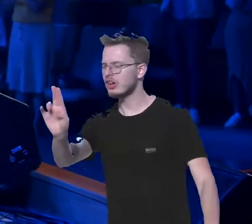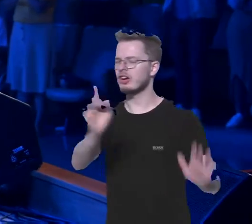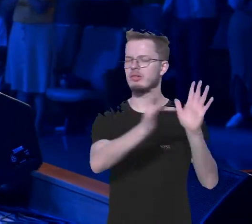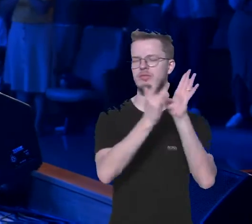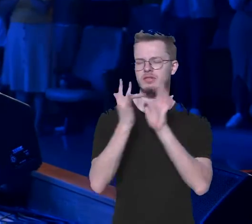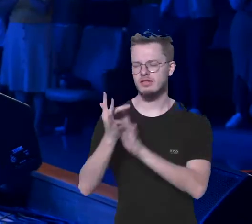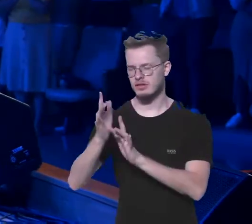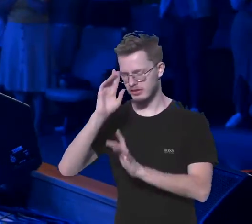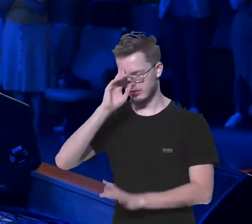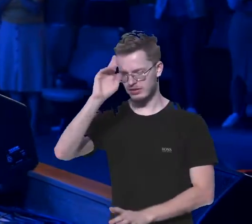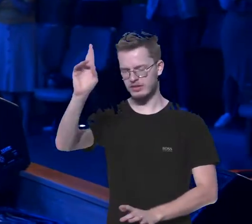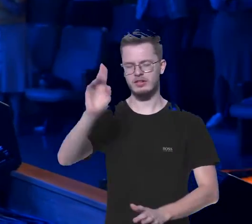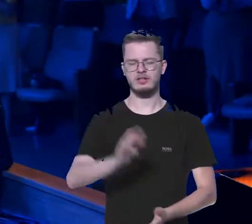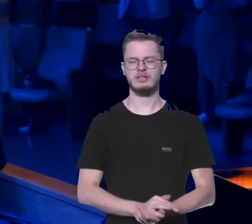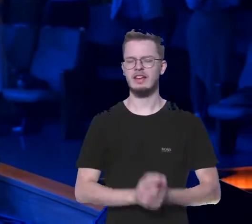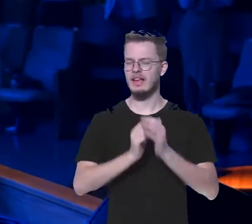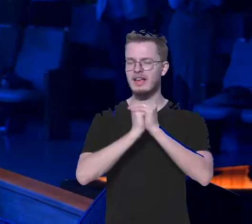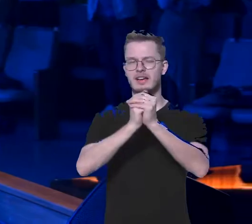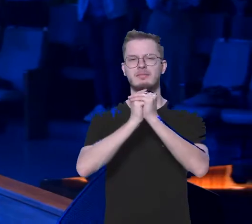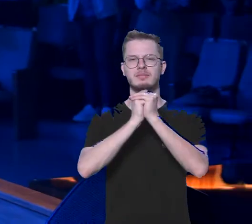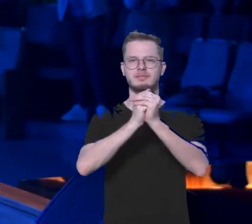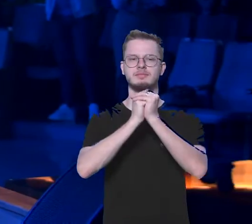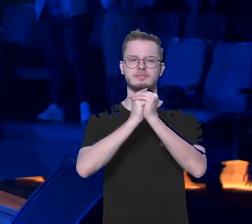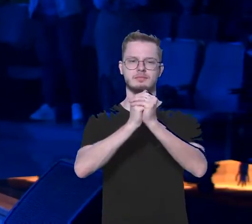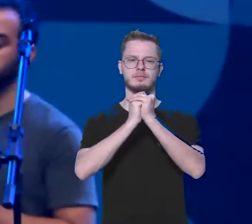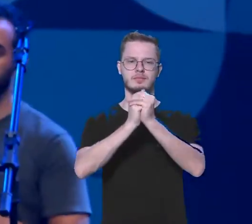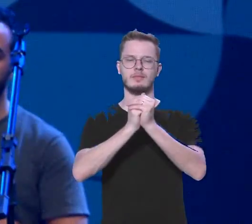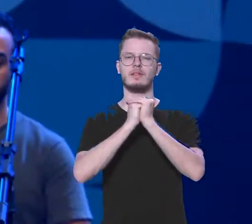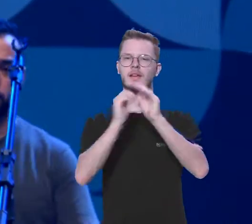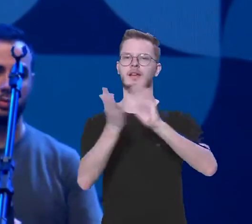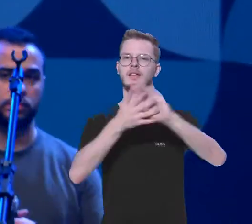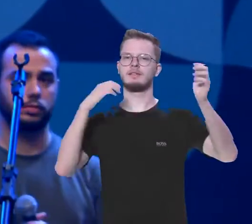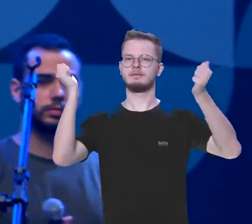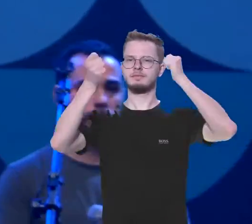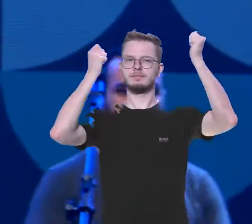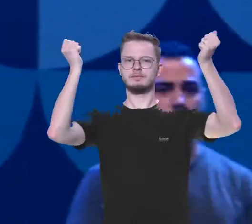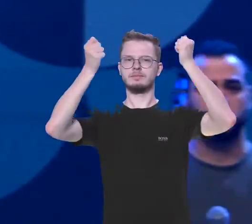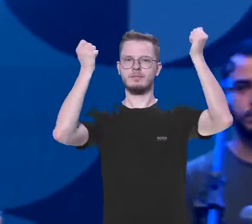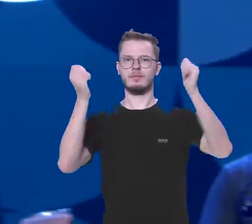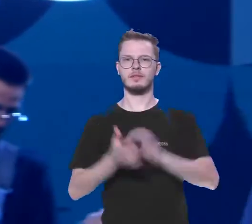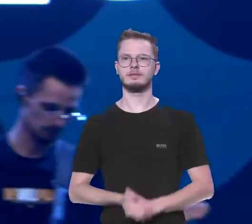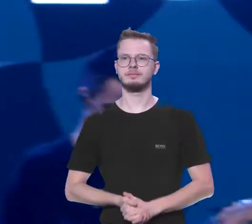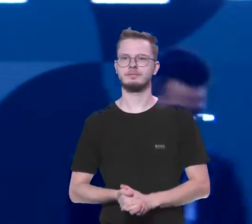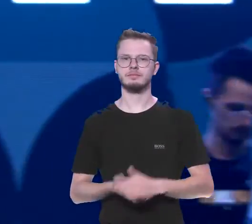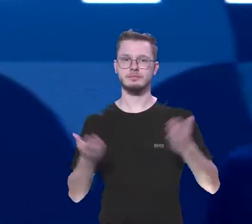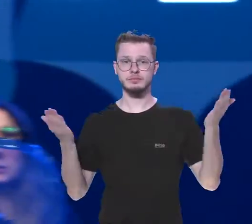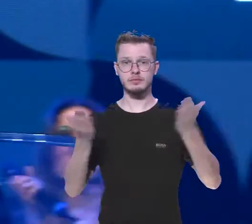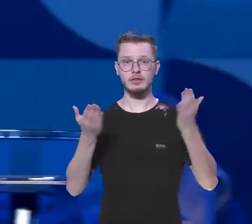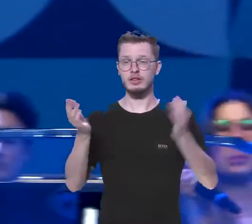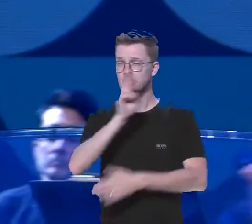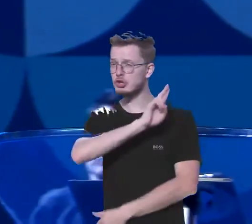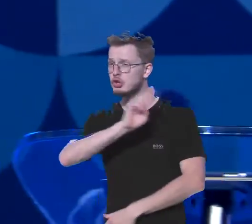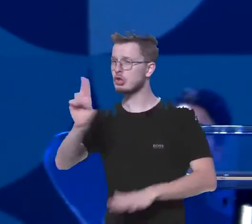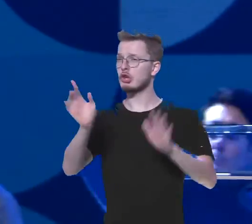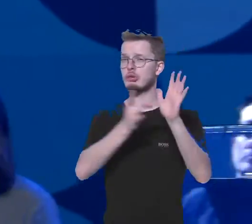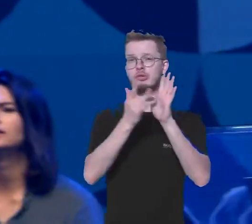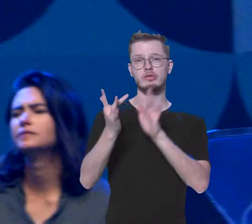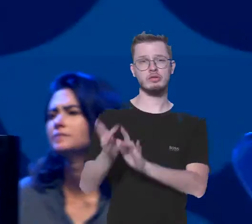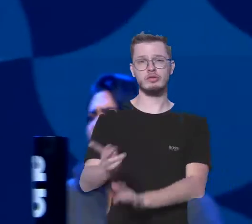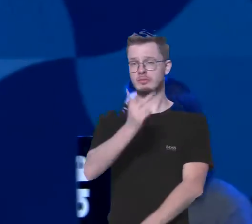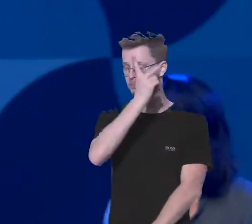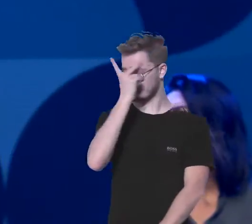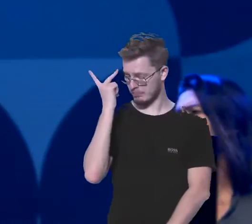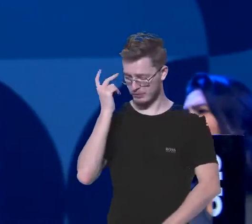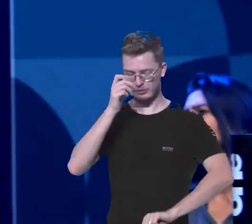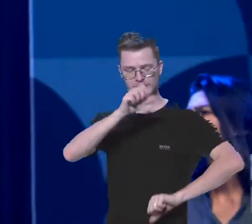Senhor Jesus. Amém, amém, amém, aleluia. Hoje, em nome de Jesus, pessoas vão sair daqui